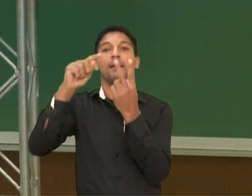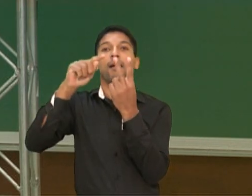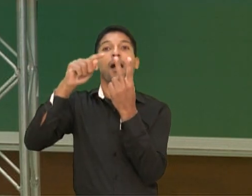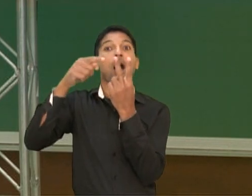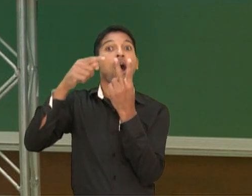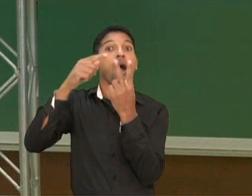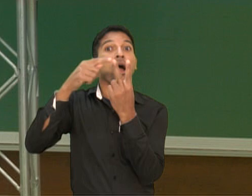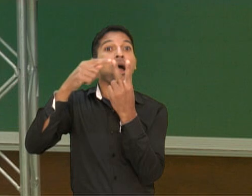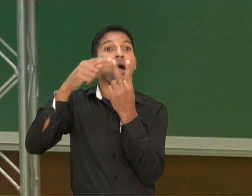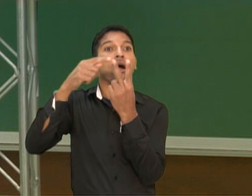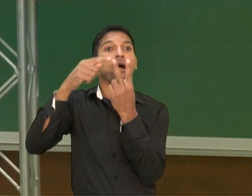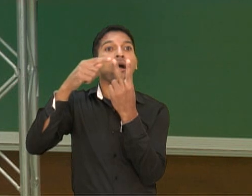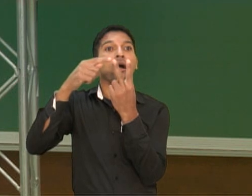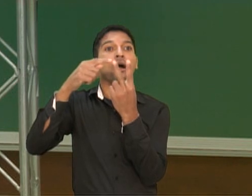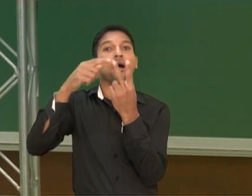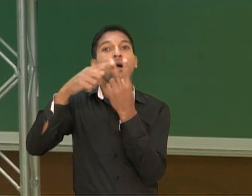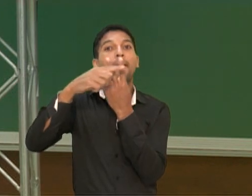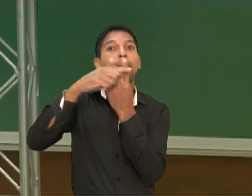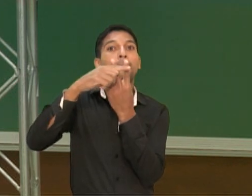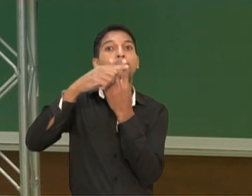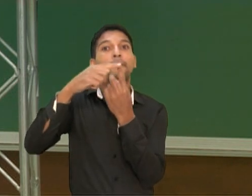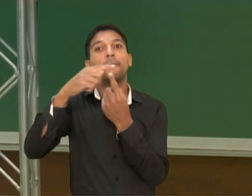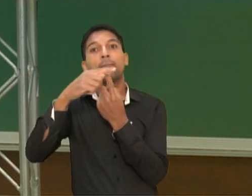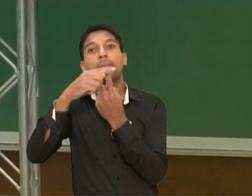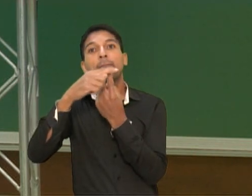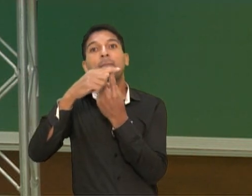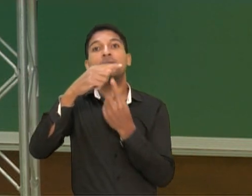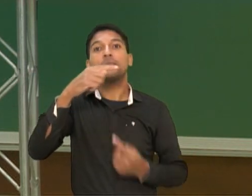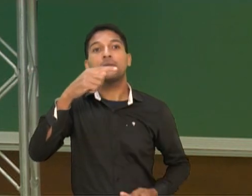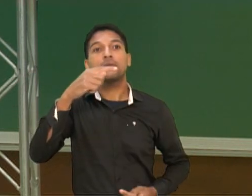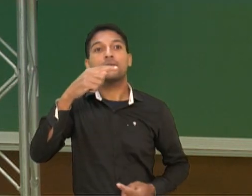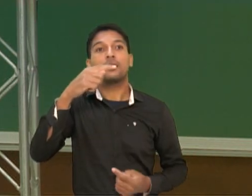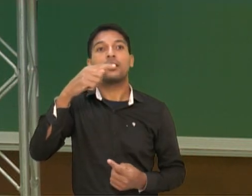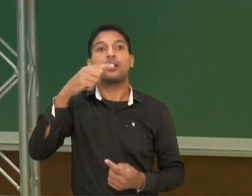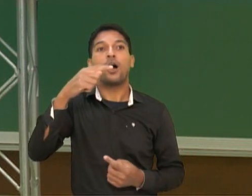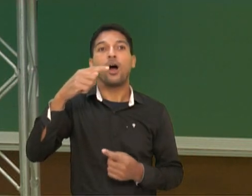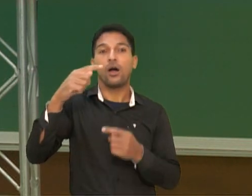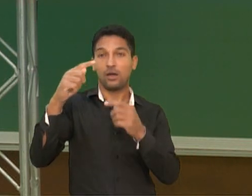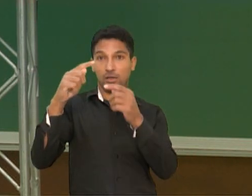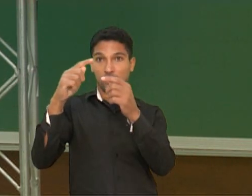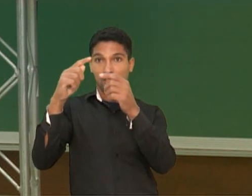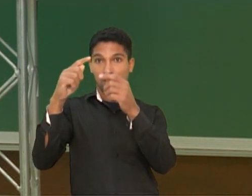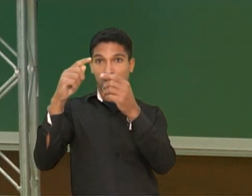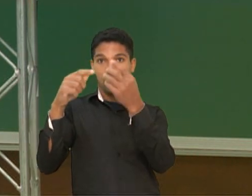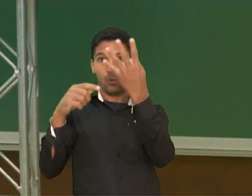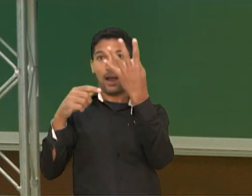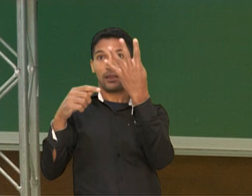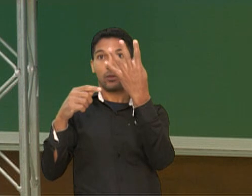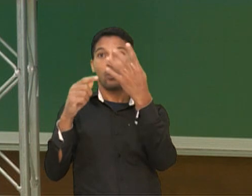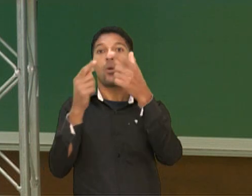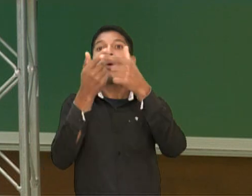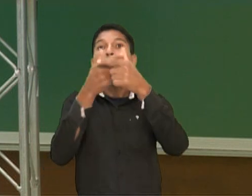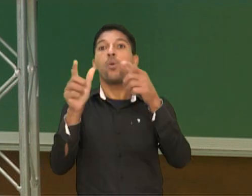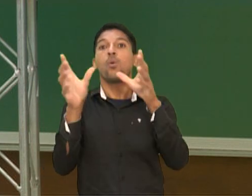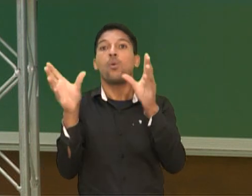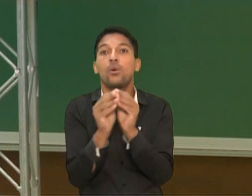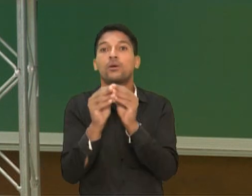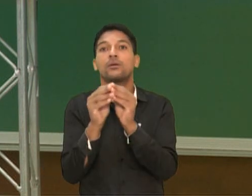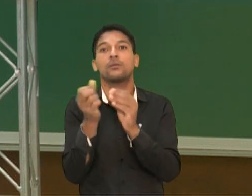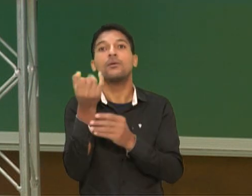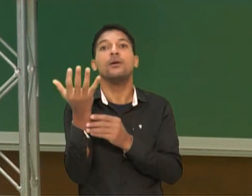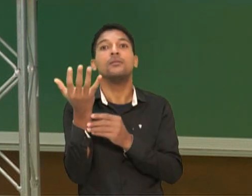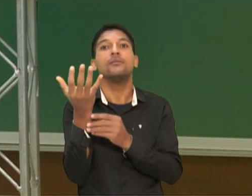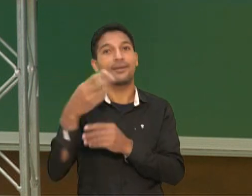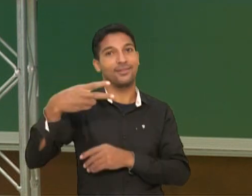aí que a gente tem que focar. Calcula a raiz quadrada de 4, 2, e coloca o i. Por que é que eu coloquei o